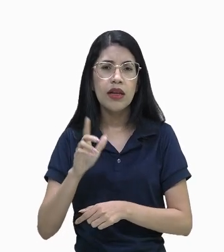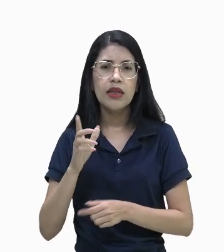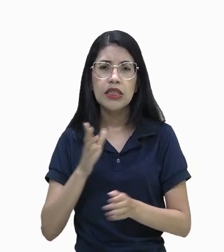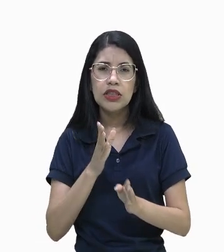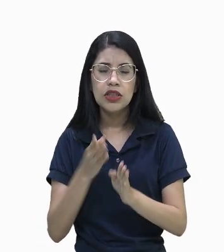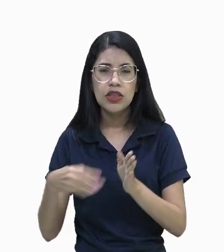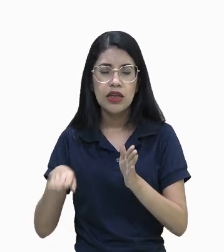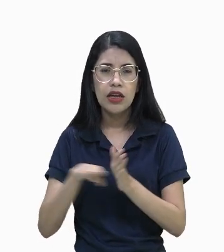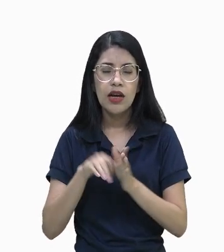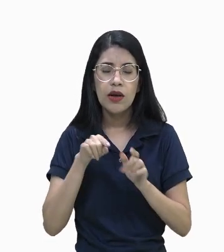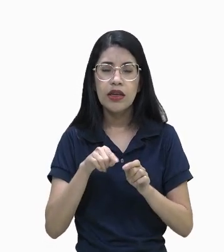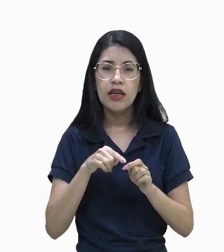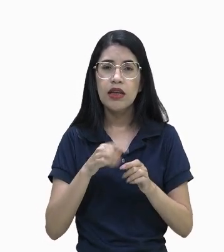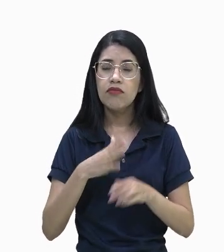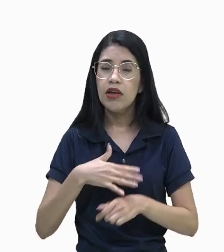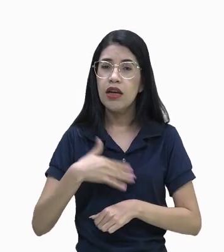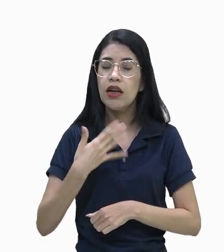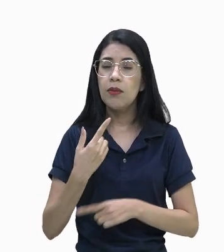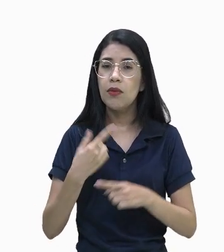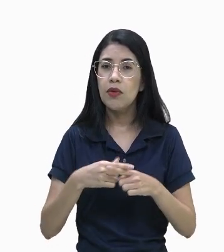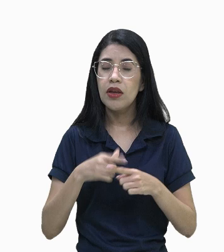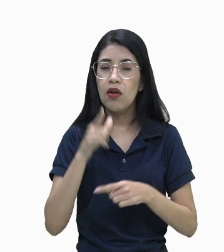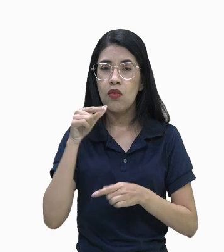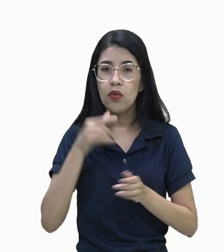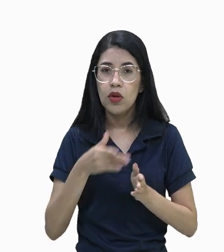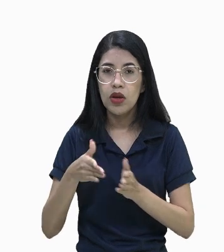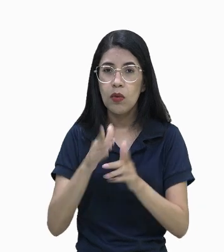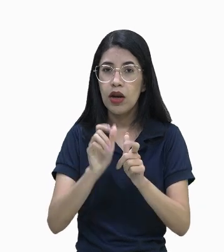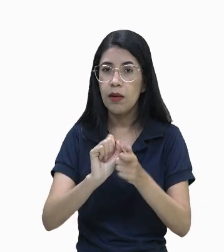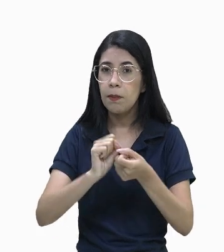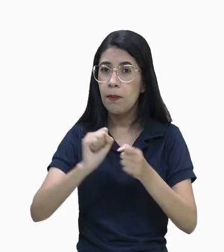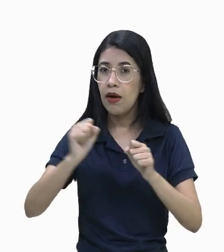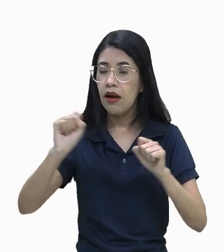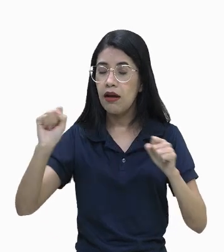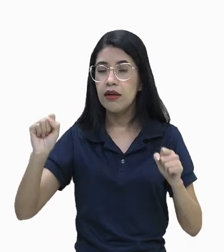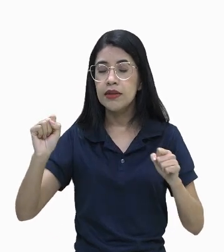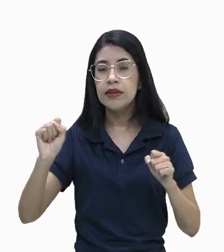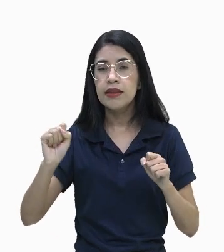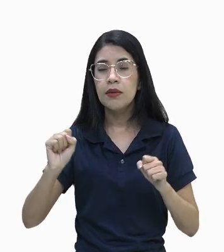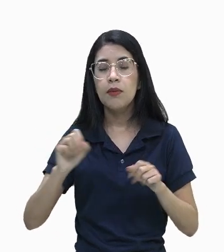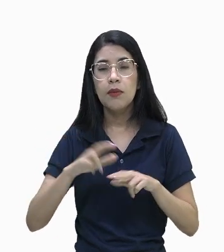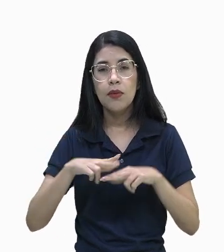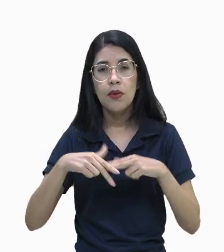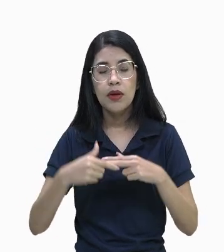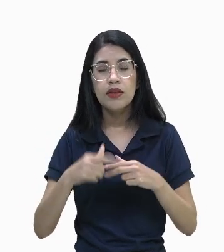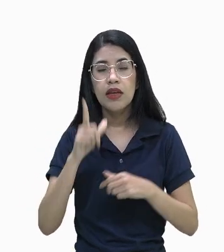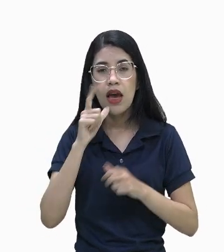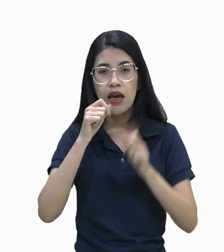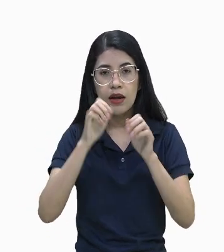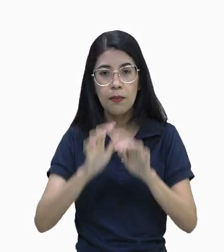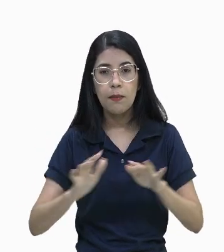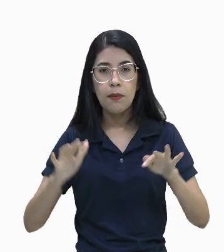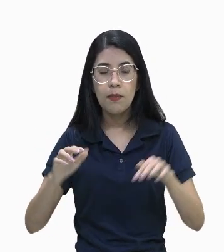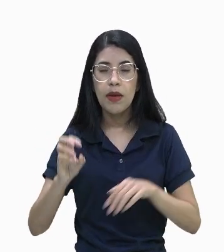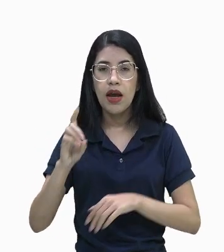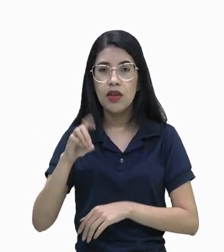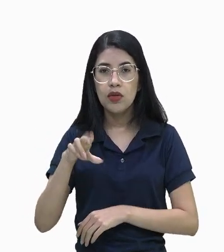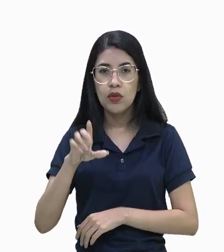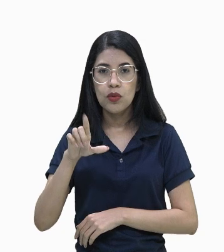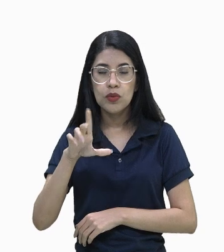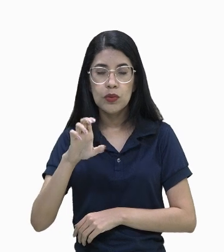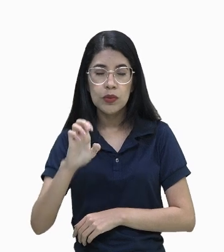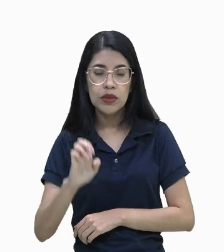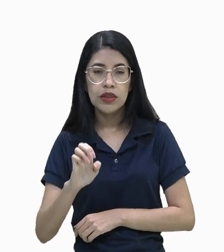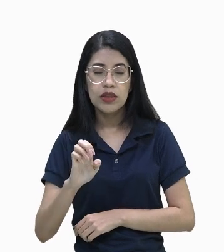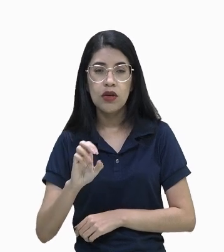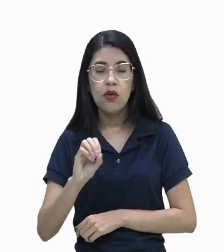com um rio de tamanha dimensão e chamavam aí de Mar Dulce, né? Mar de água doce,